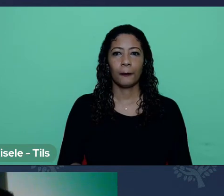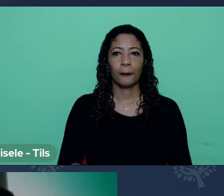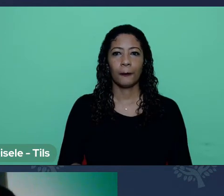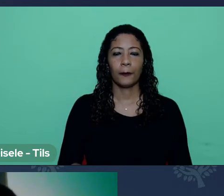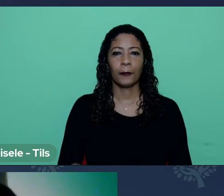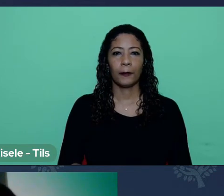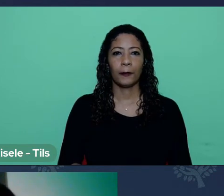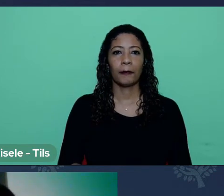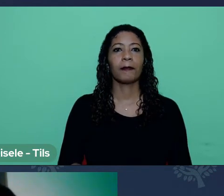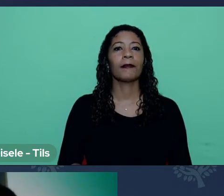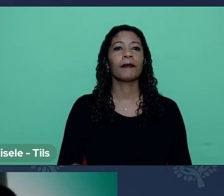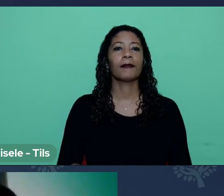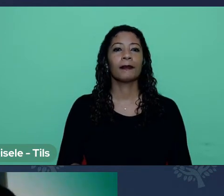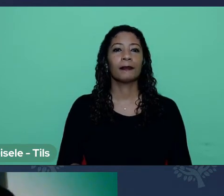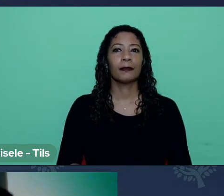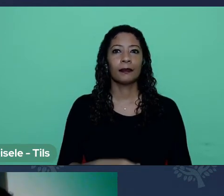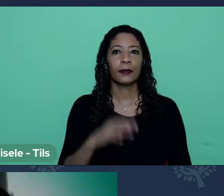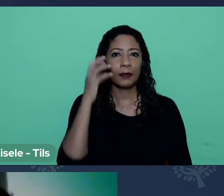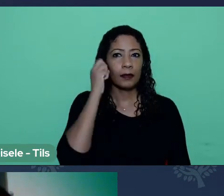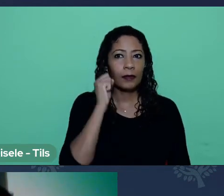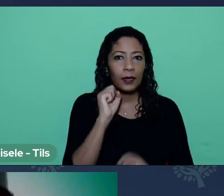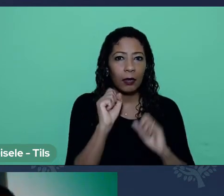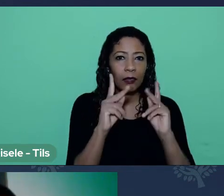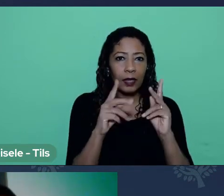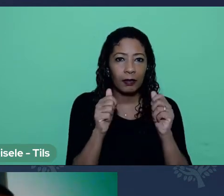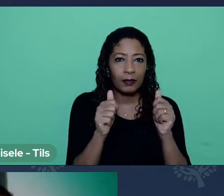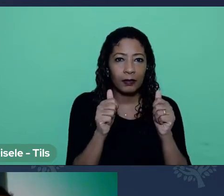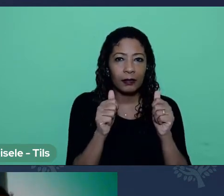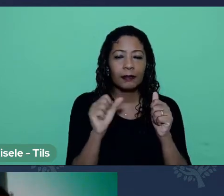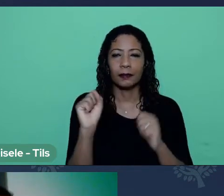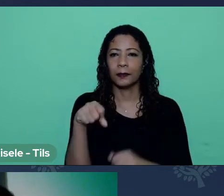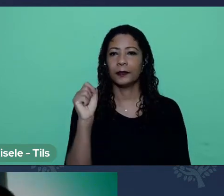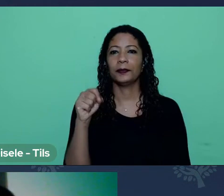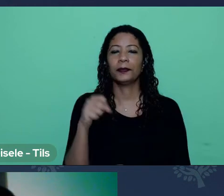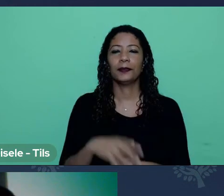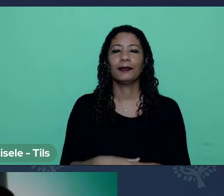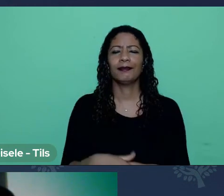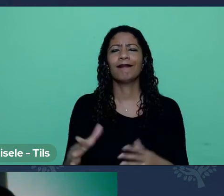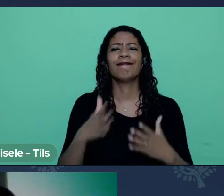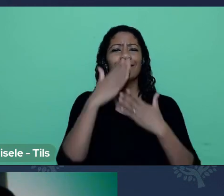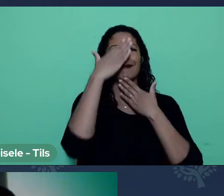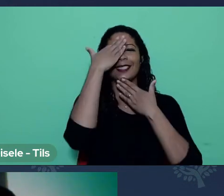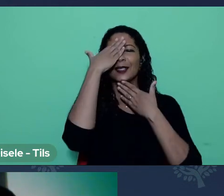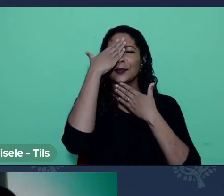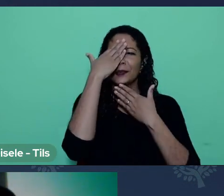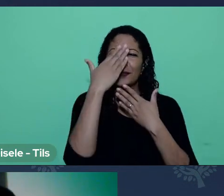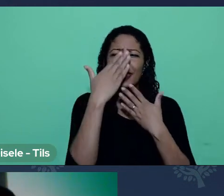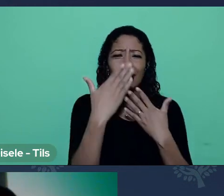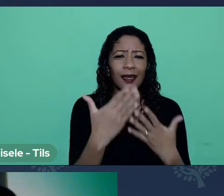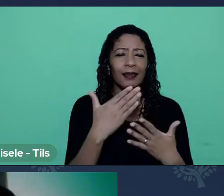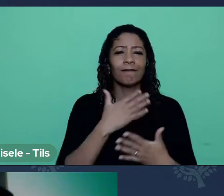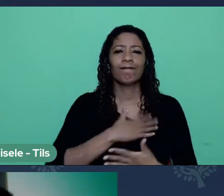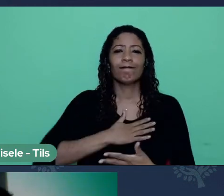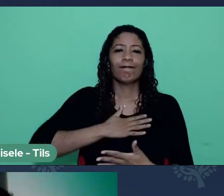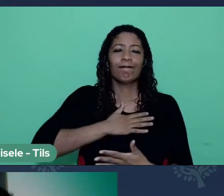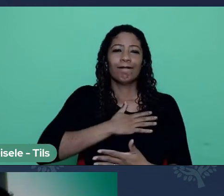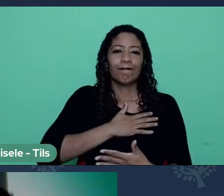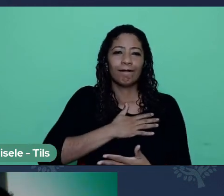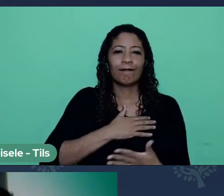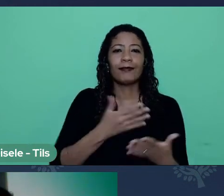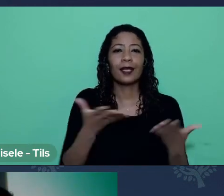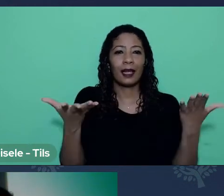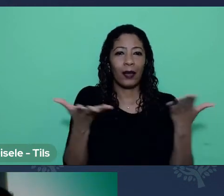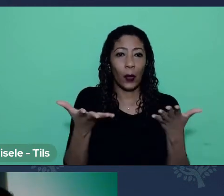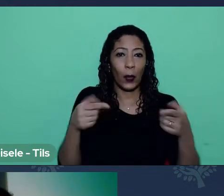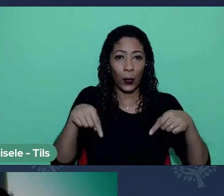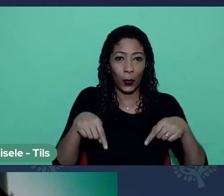Doutor Bernardo, consegue me ouvir? Sim? Muito obrigado, foi um prazer estar com o senhor nessa